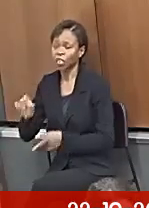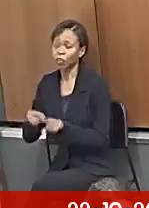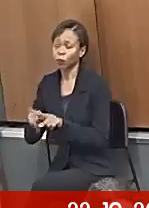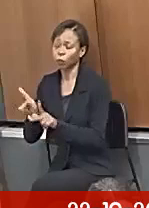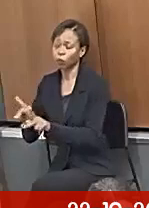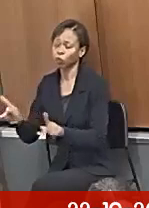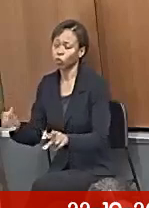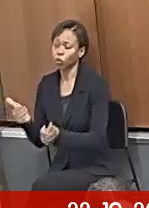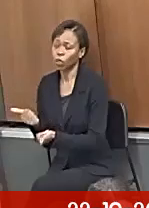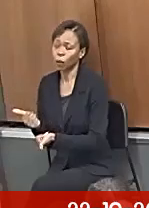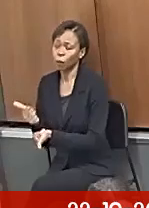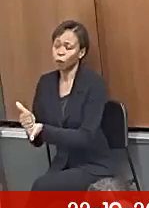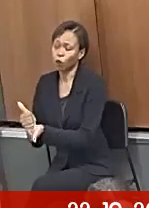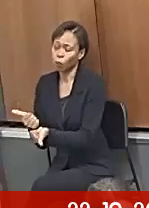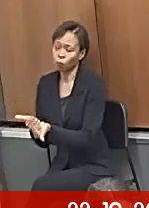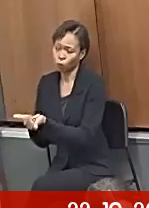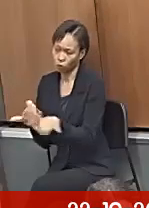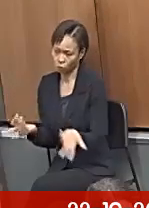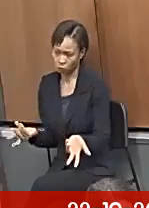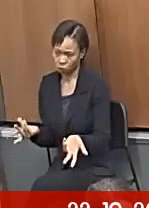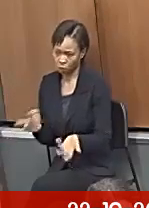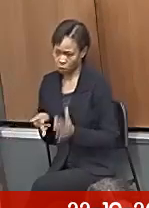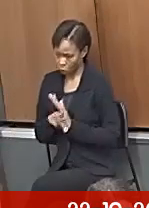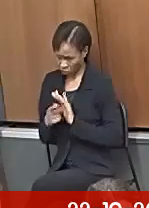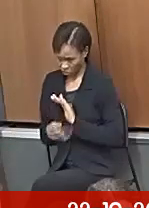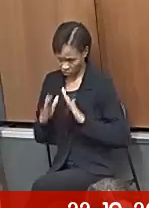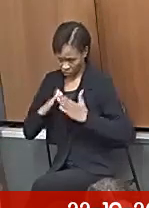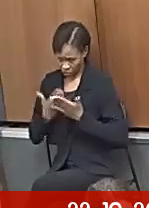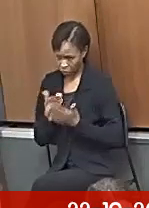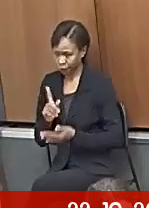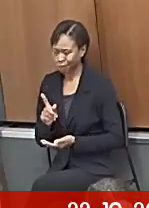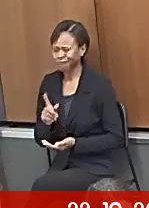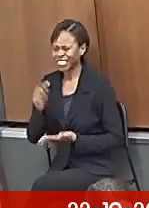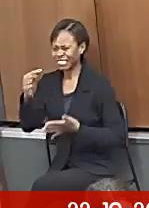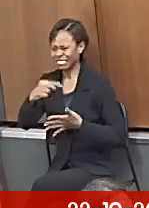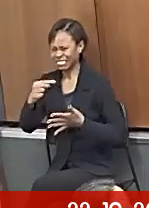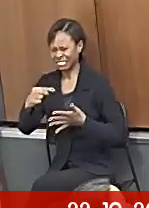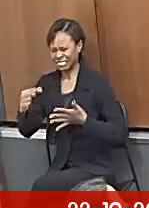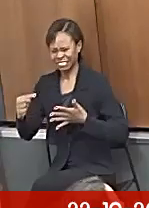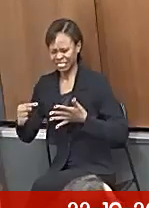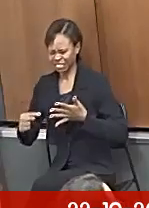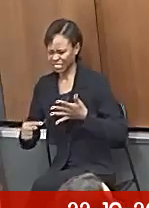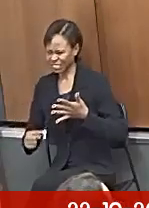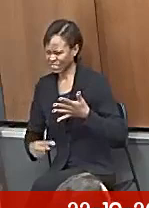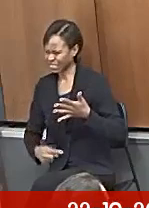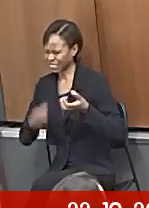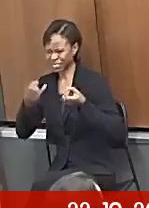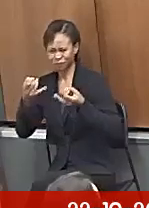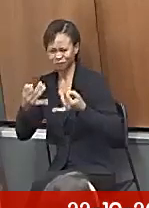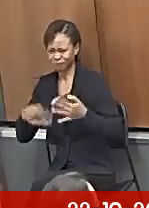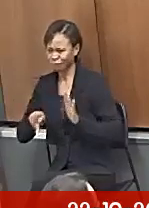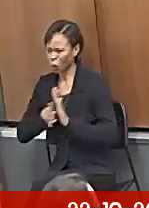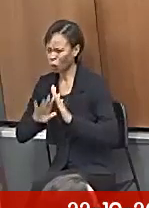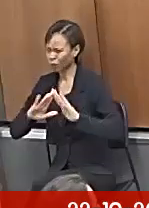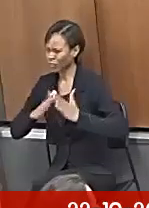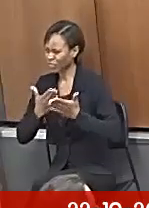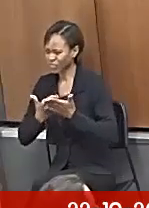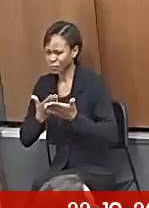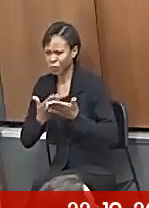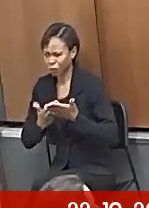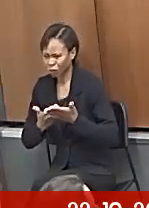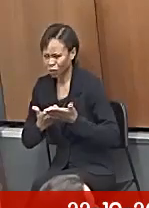ônus não é da escola. Essas são as justificativas que diferentes escolas apresentam para promover a inclusão.